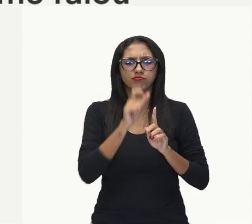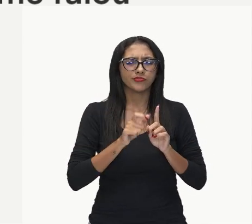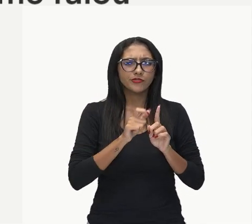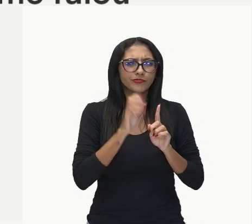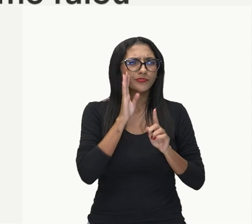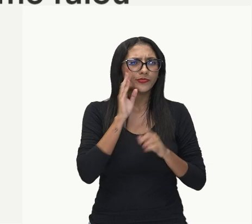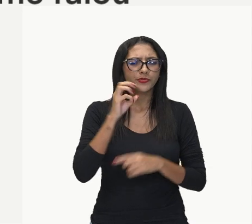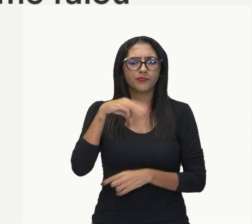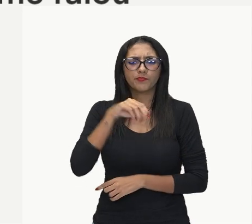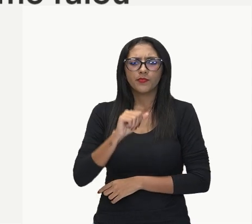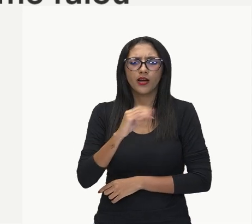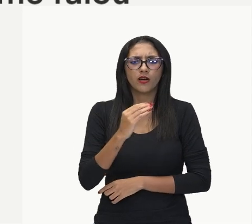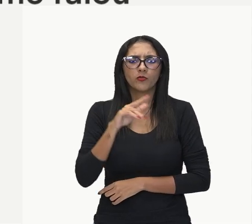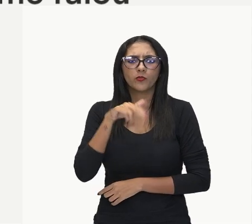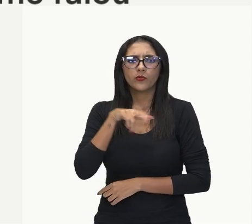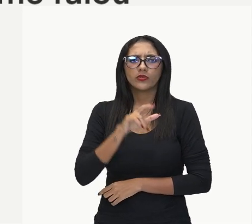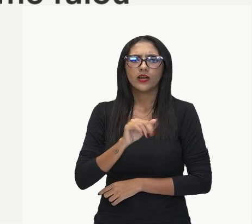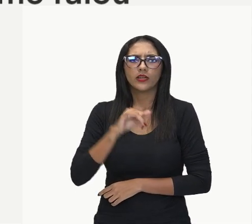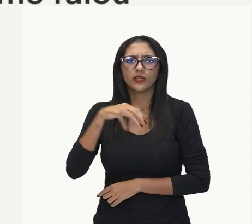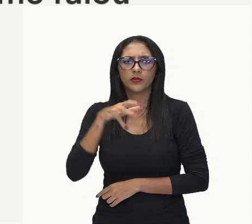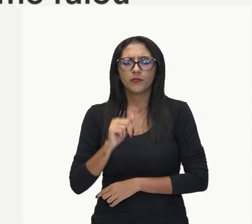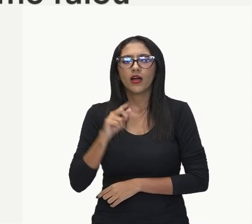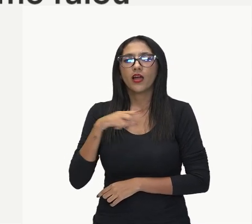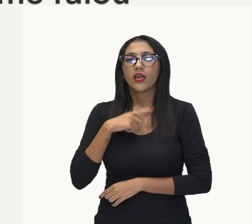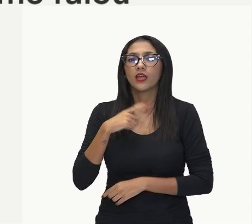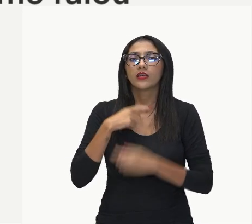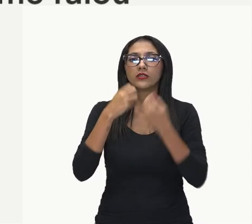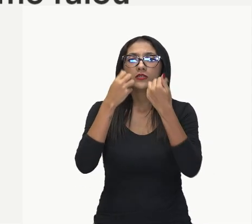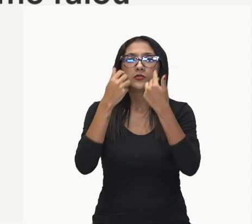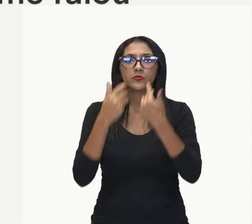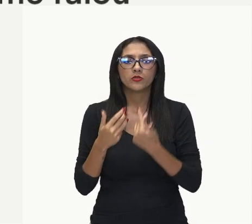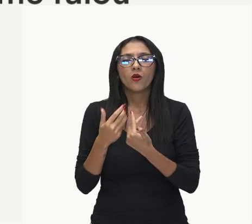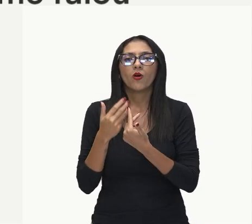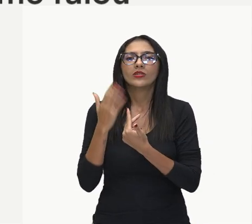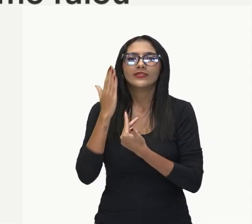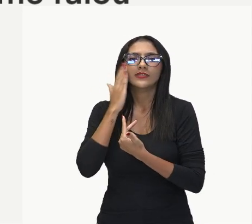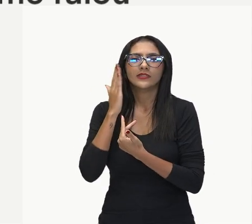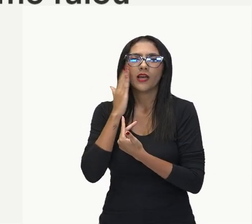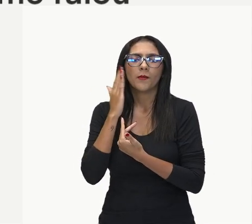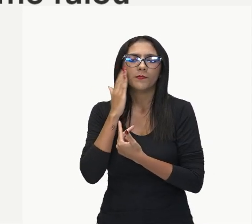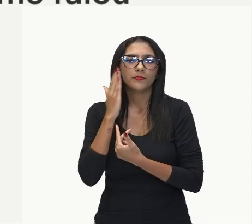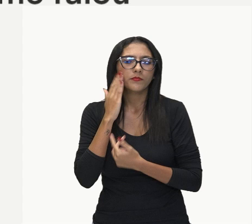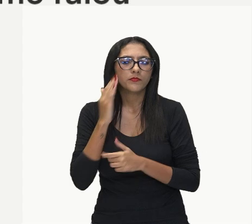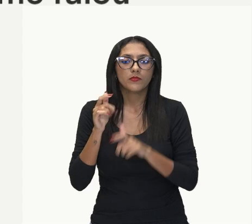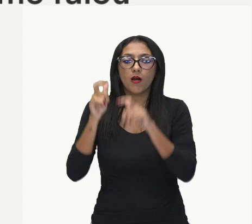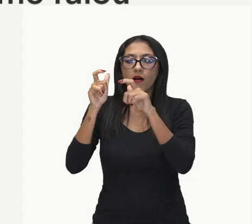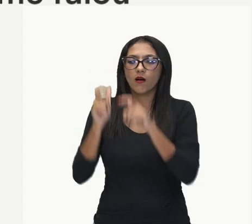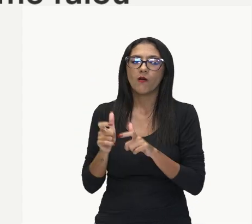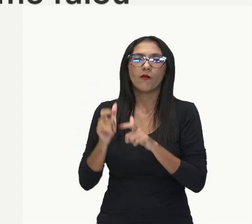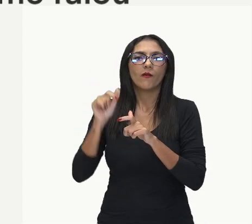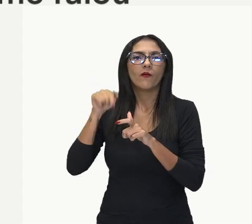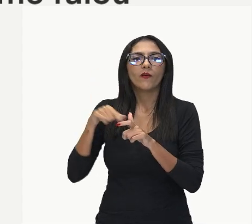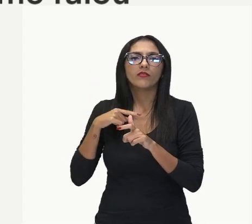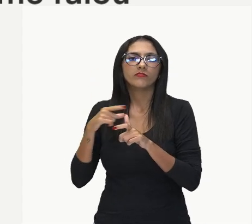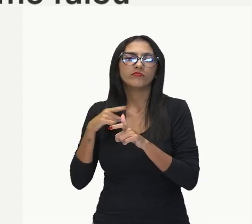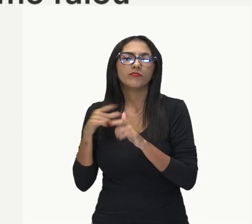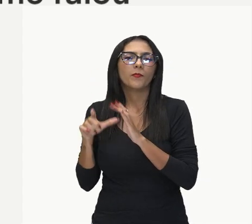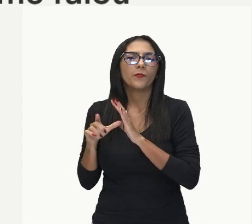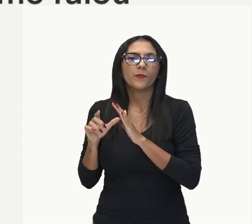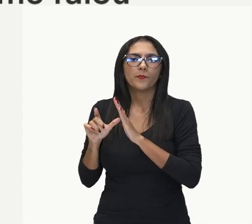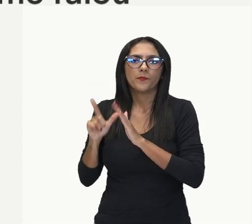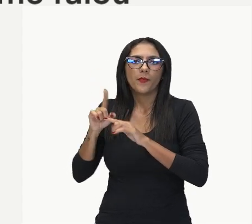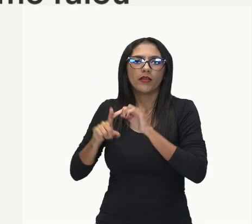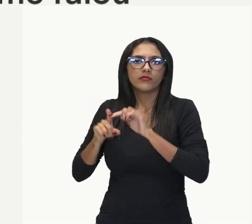o paradeiro da Muiraquetã e disse para os manos que, olha só,